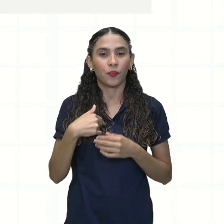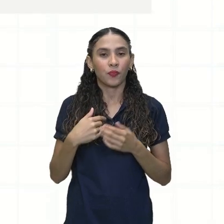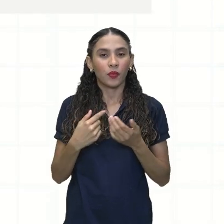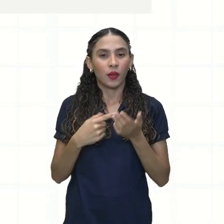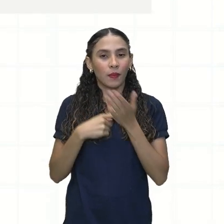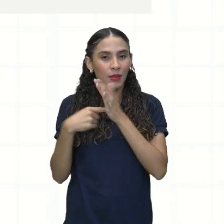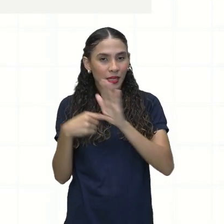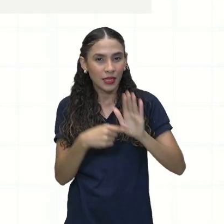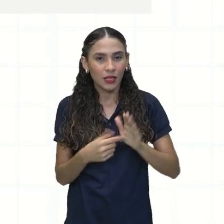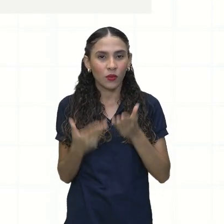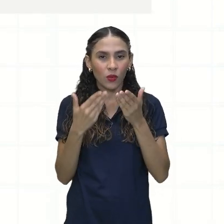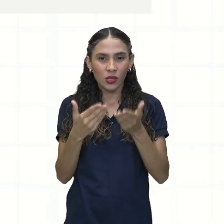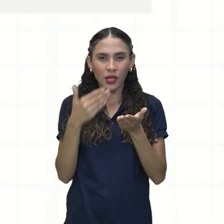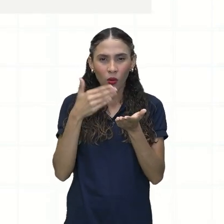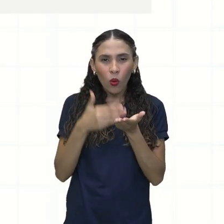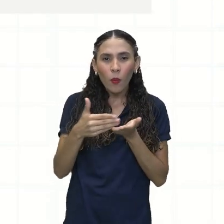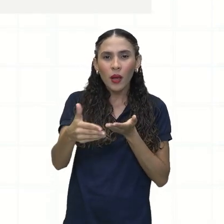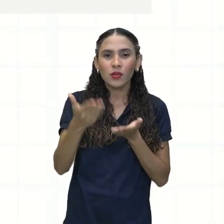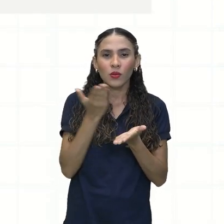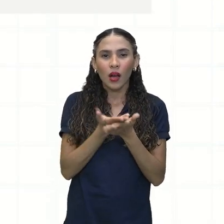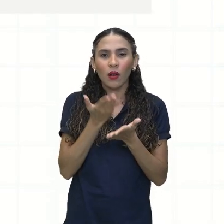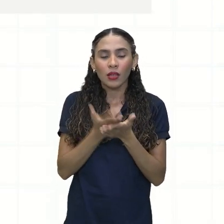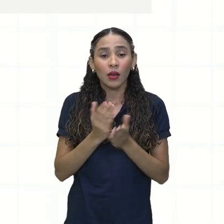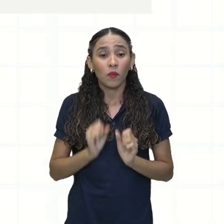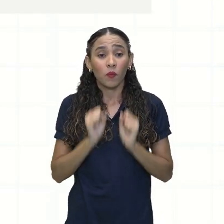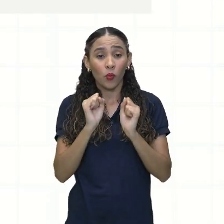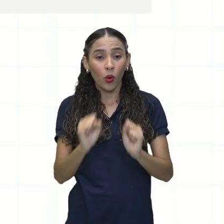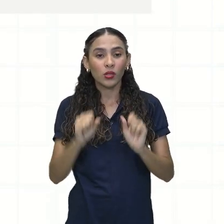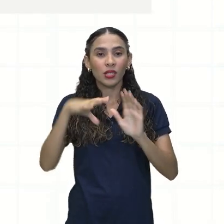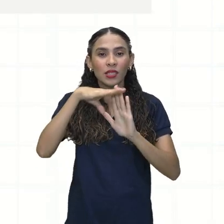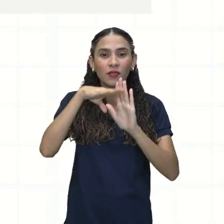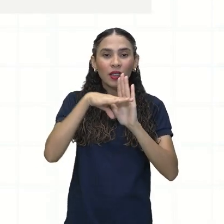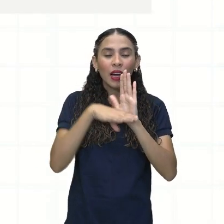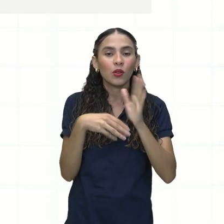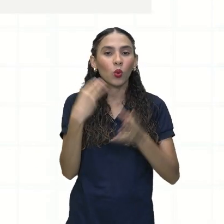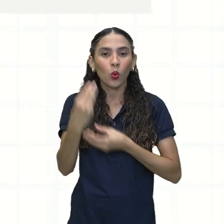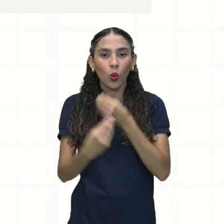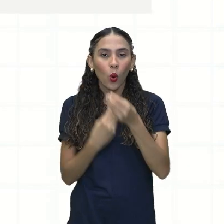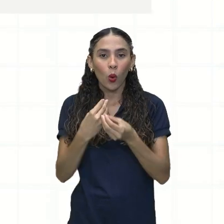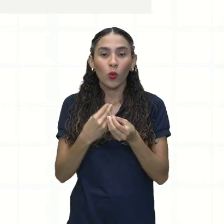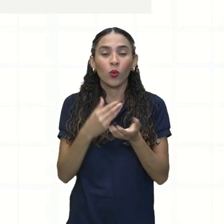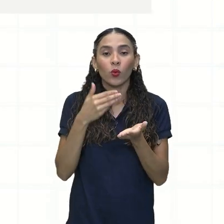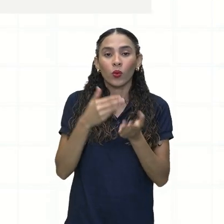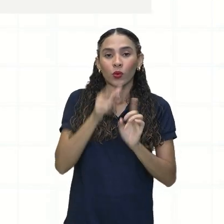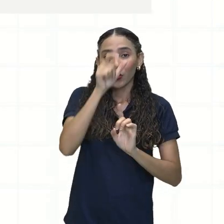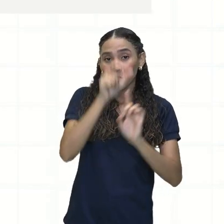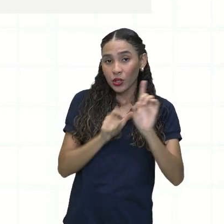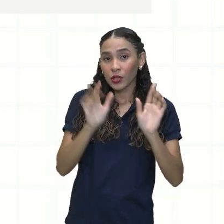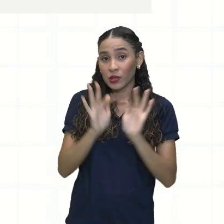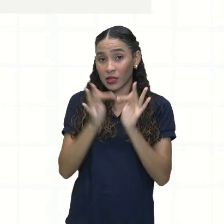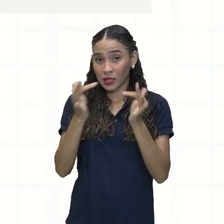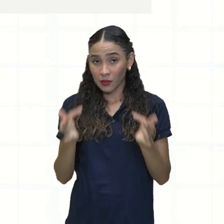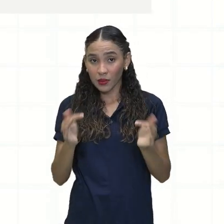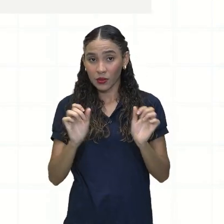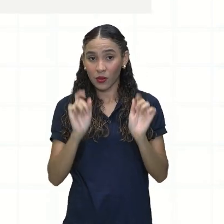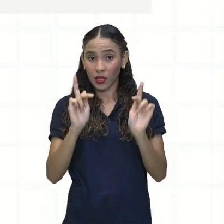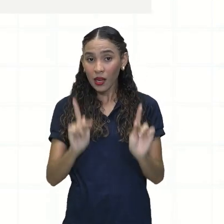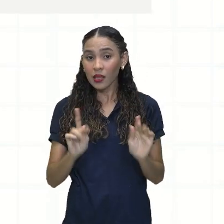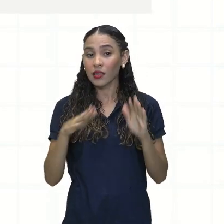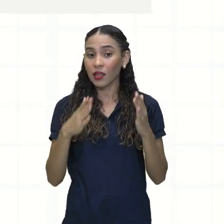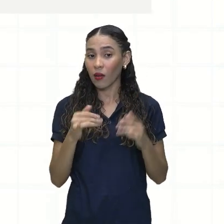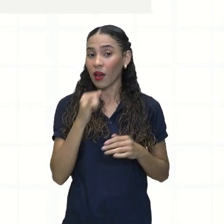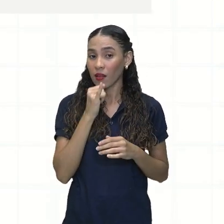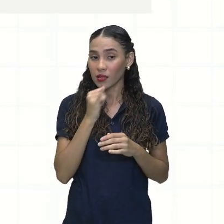vocês desde o início dessa aula pode ser classificado como sujeito simples, correto? Então, eu tenho